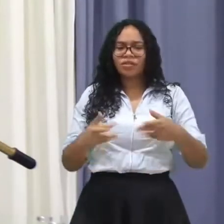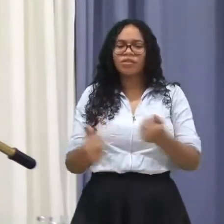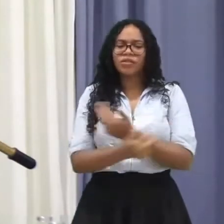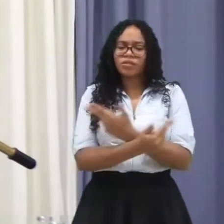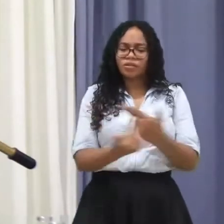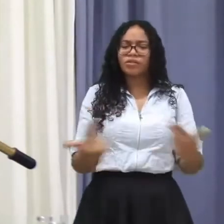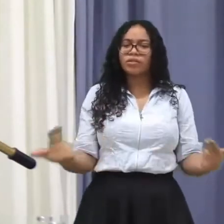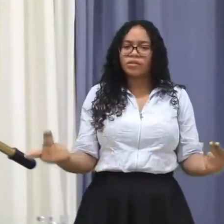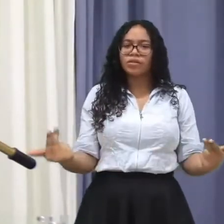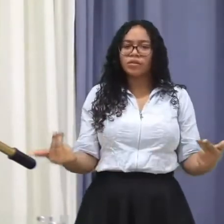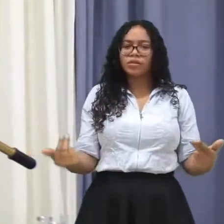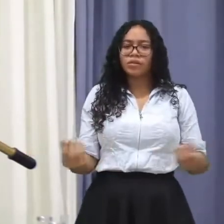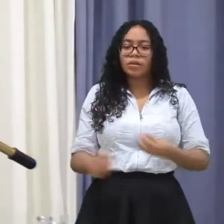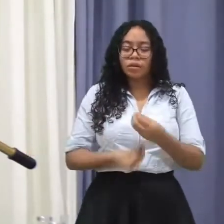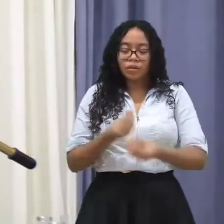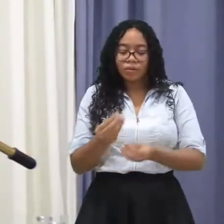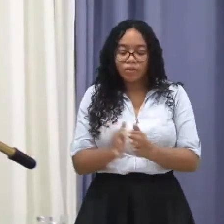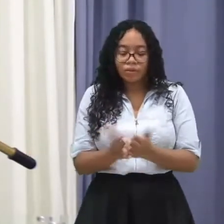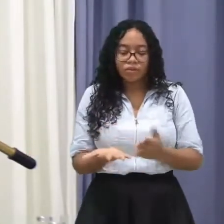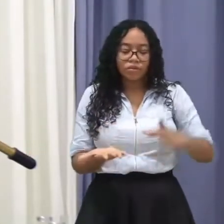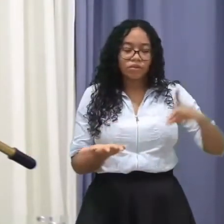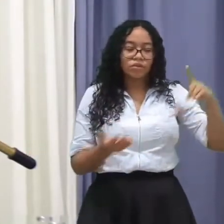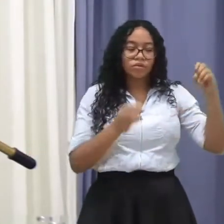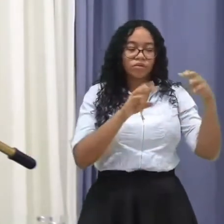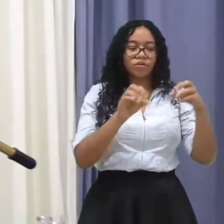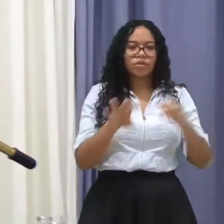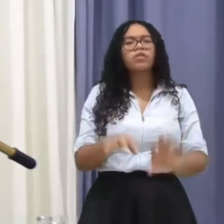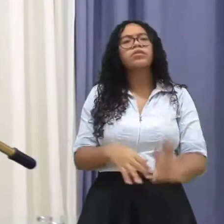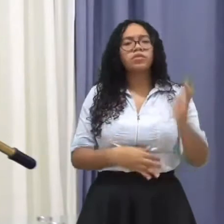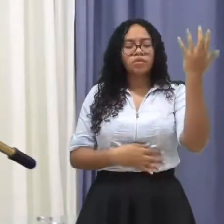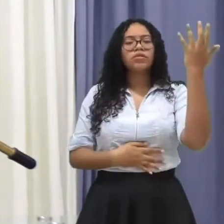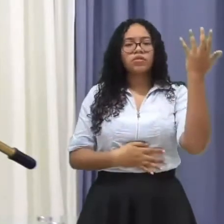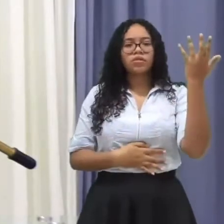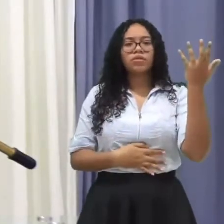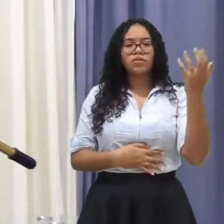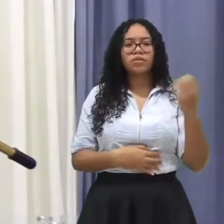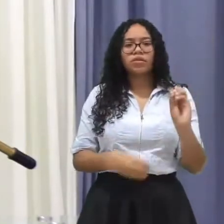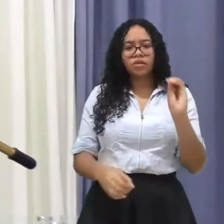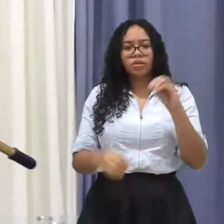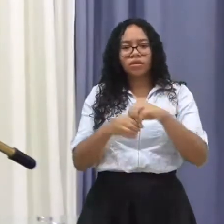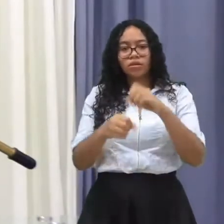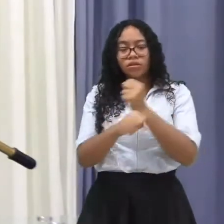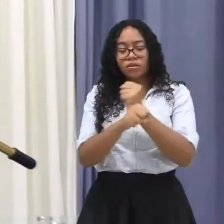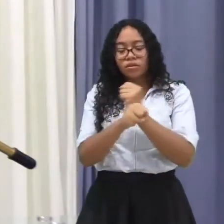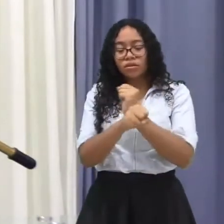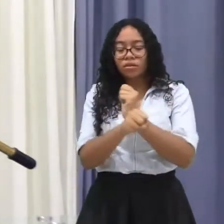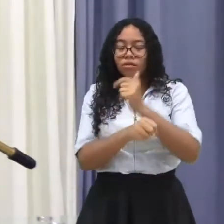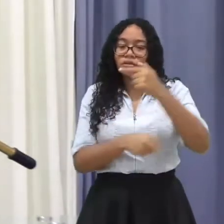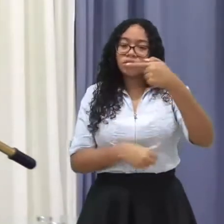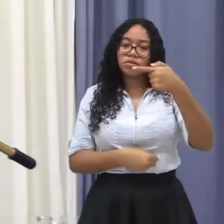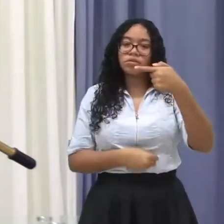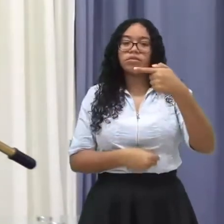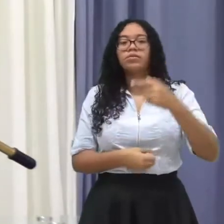que o Apocalipse nos fala, tudo isto vai acontecer dentro destes 7 anos, não é?